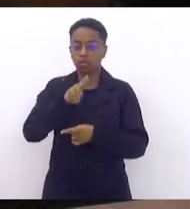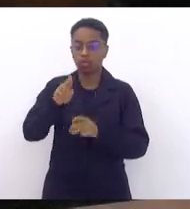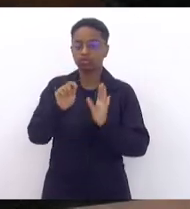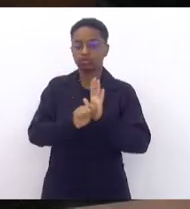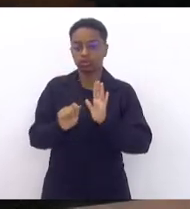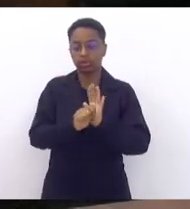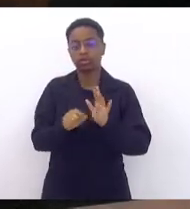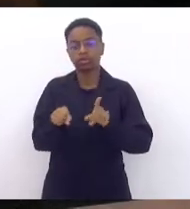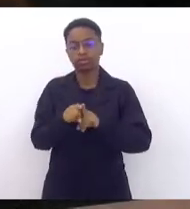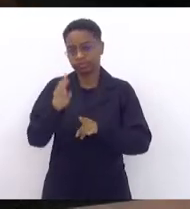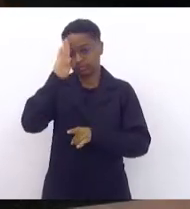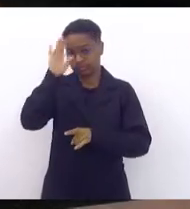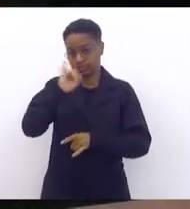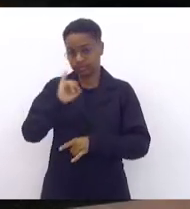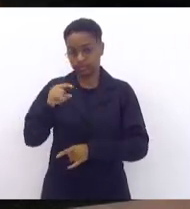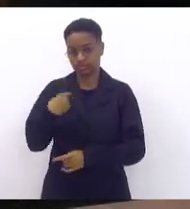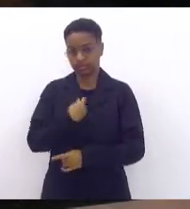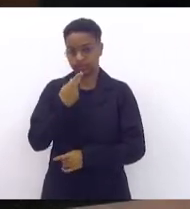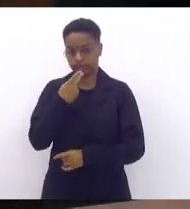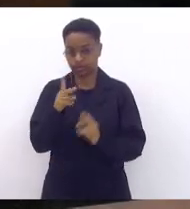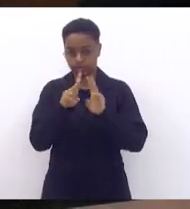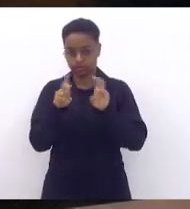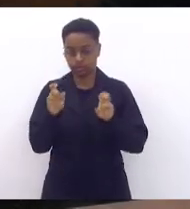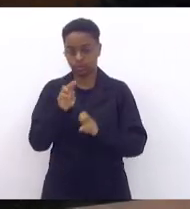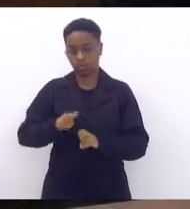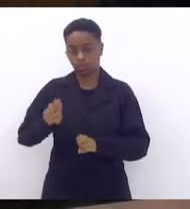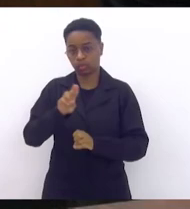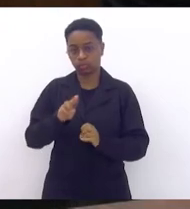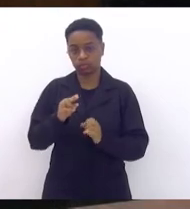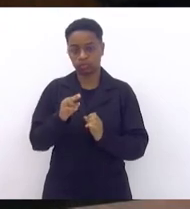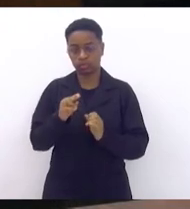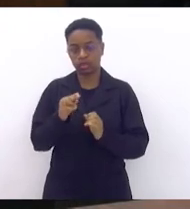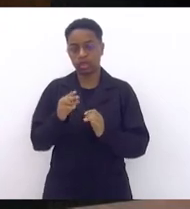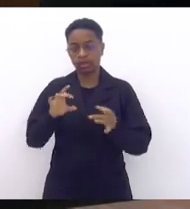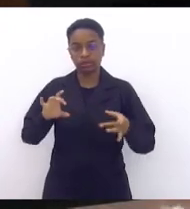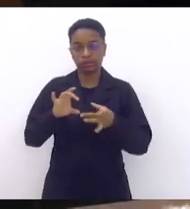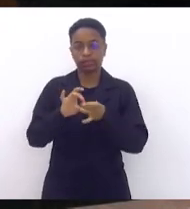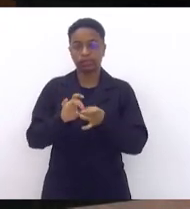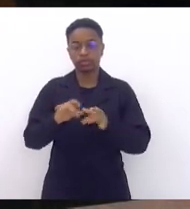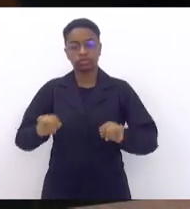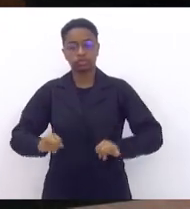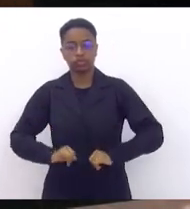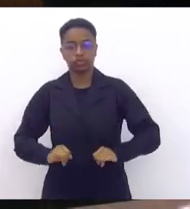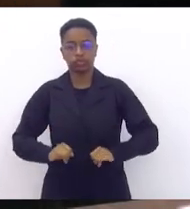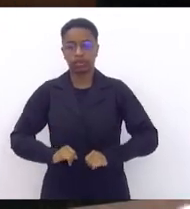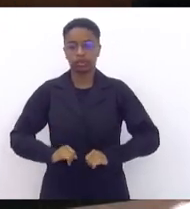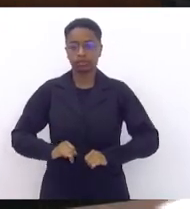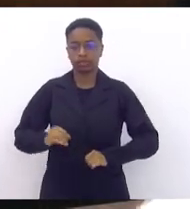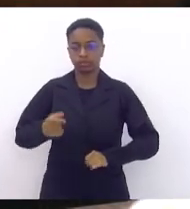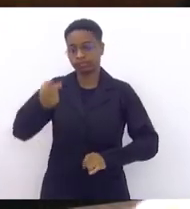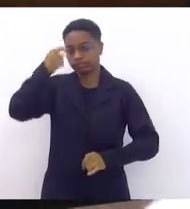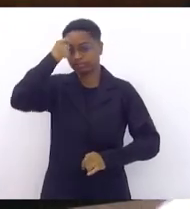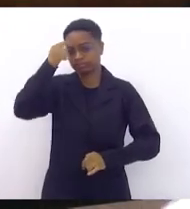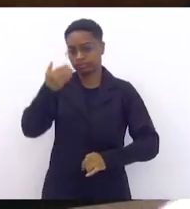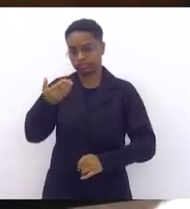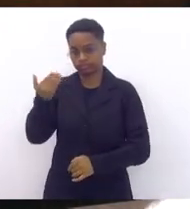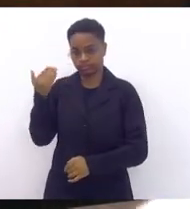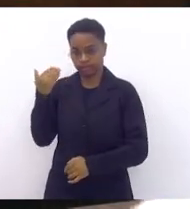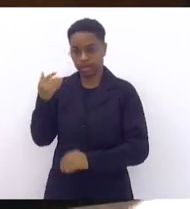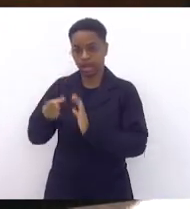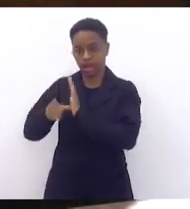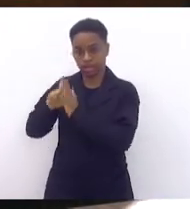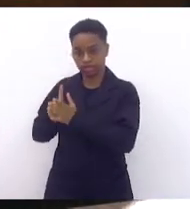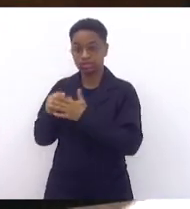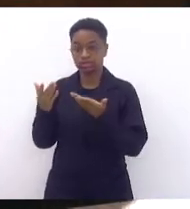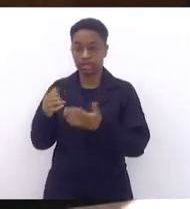quando falamos desse uso problemático vinculado a sofrimentos psíquicos anteriores. Então, é muito grave,